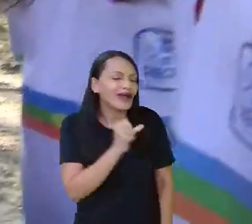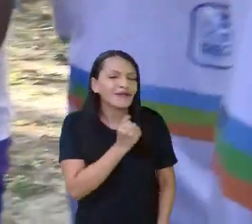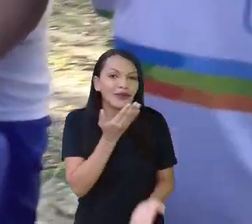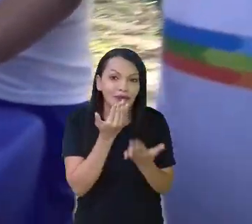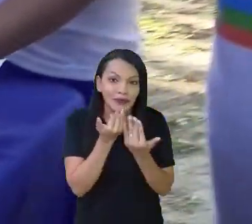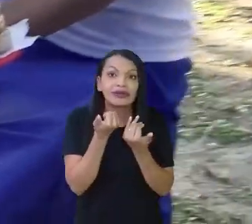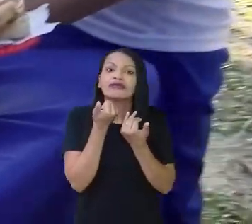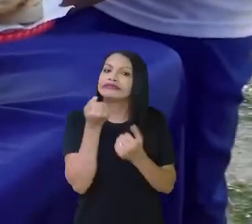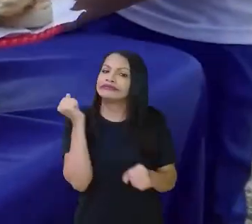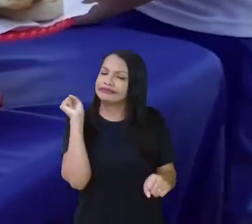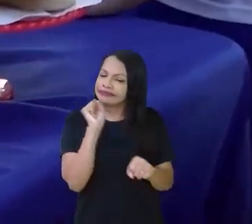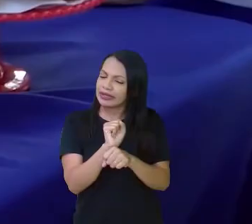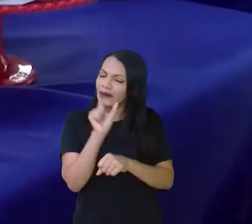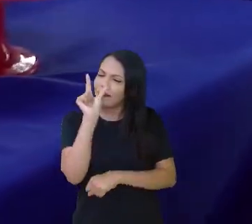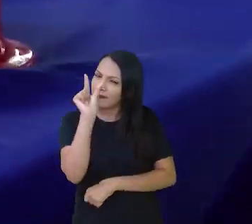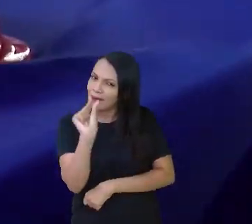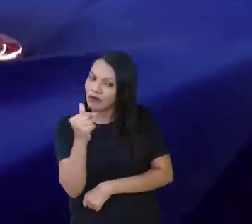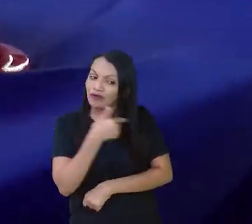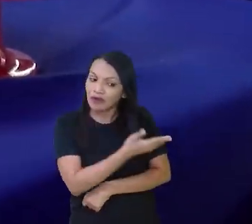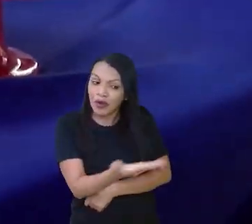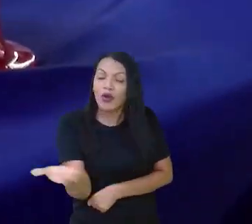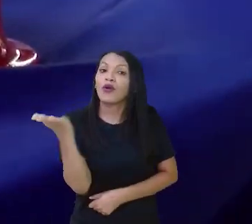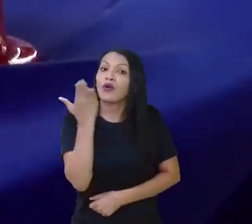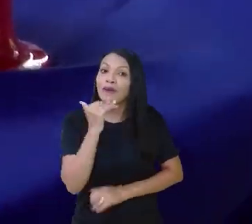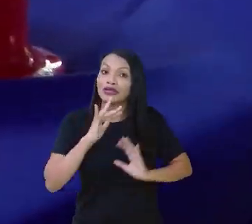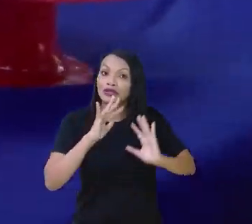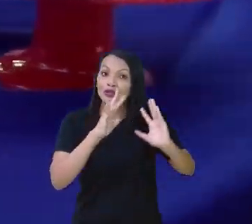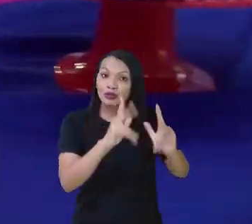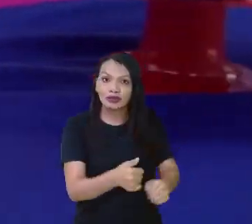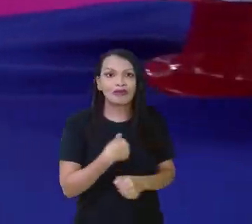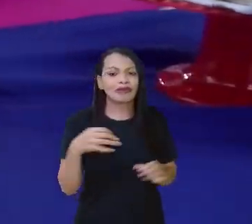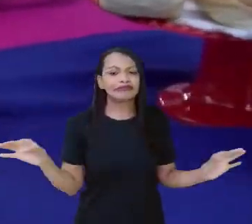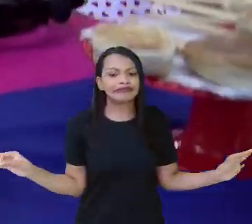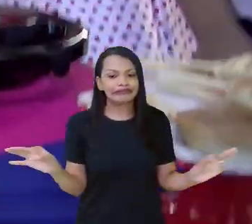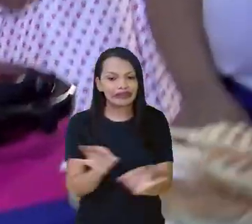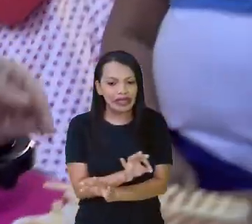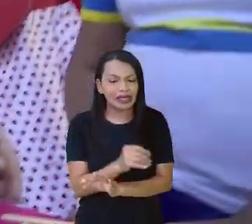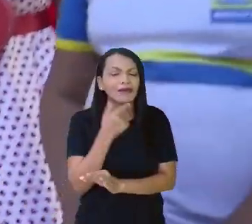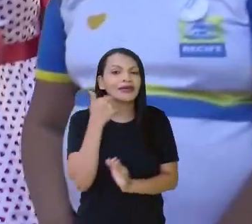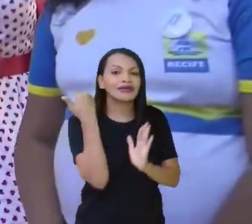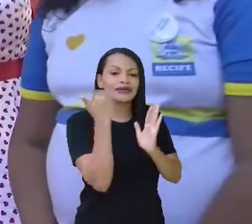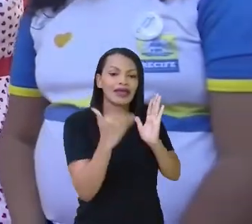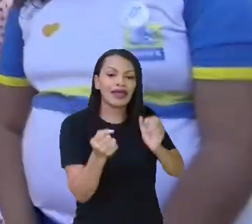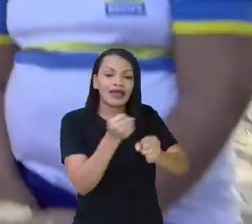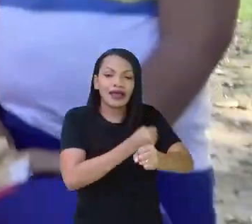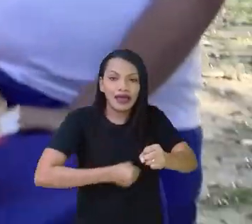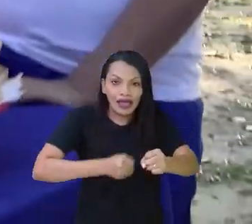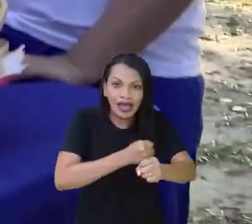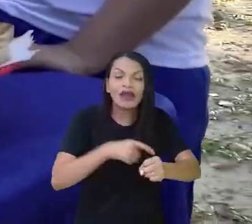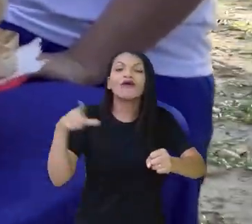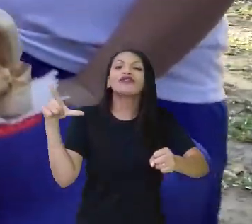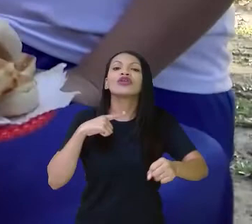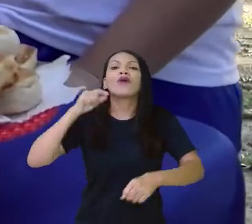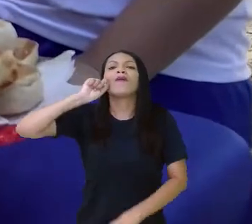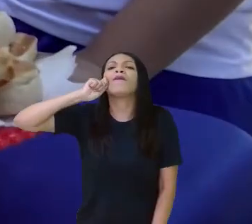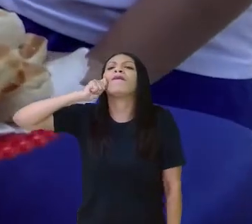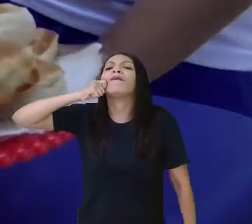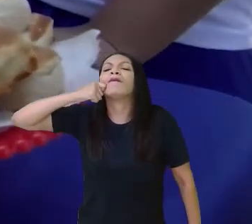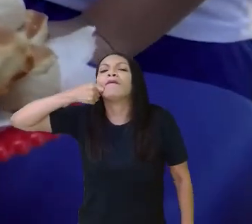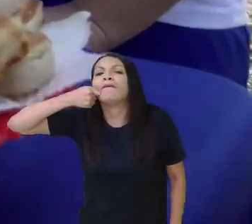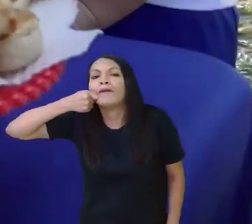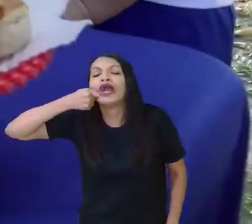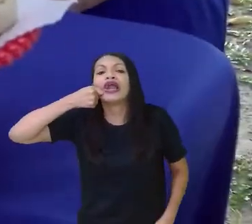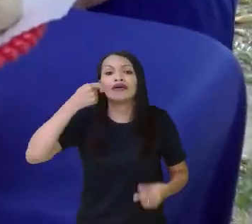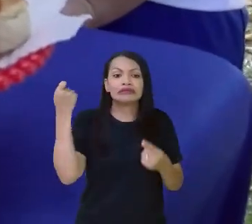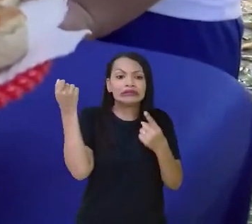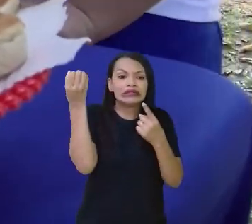isso aqui. Para encerrar a nossa receita, eu tenho um pão bisnaguinha no palito. Esse